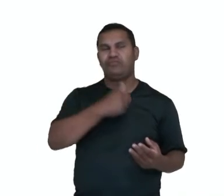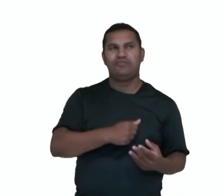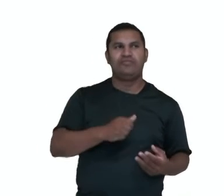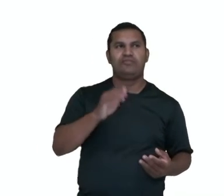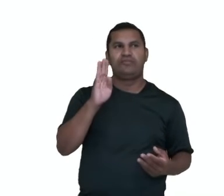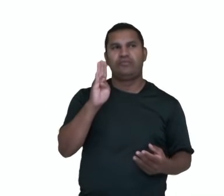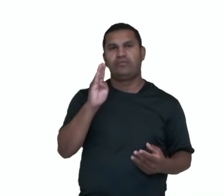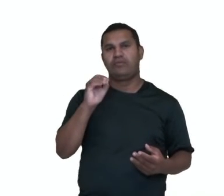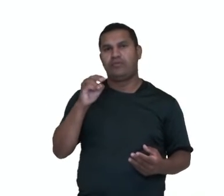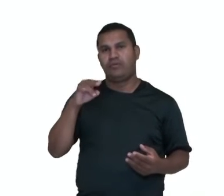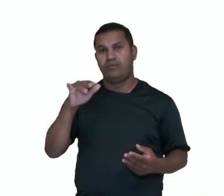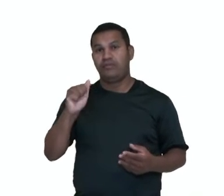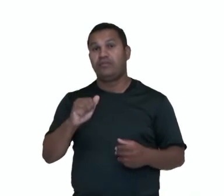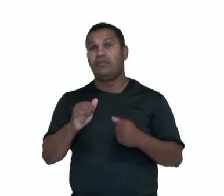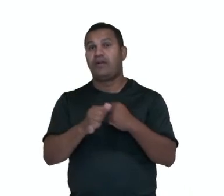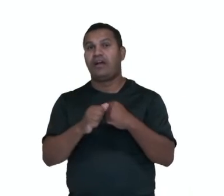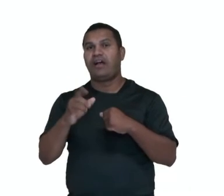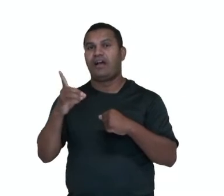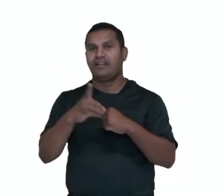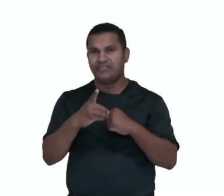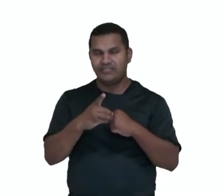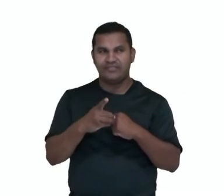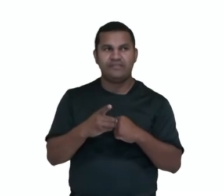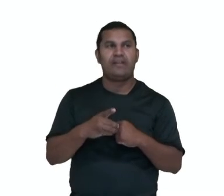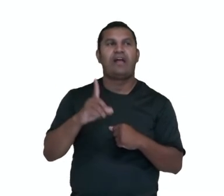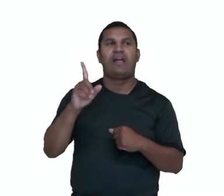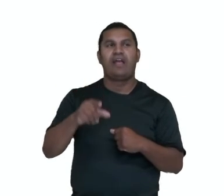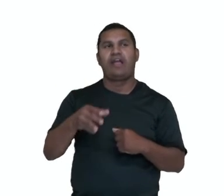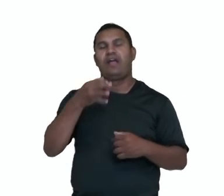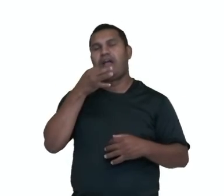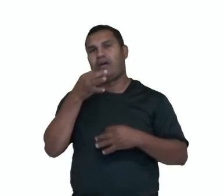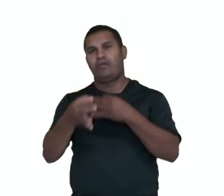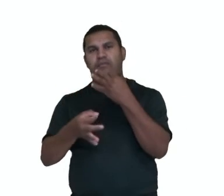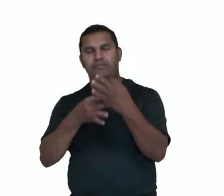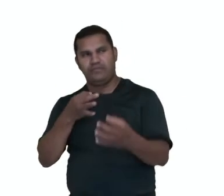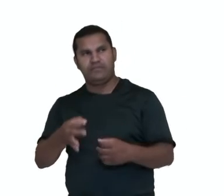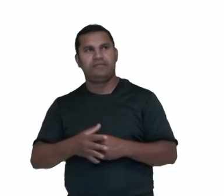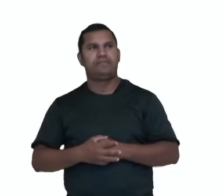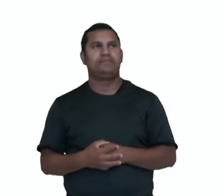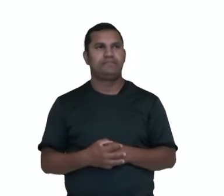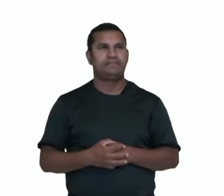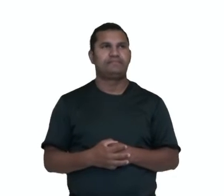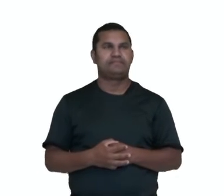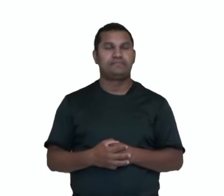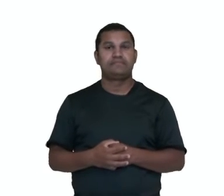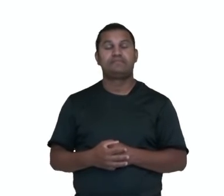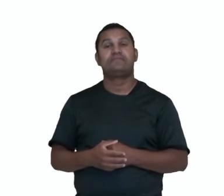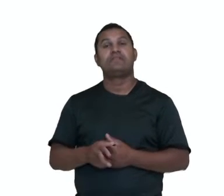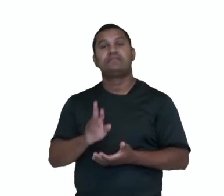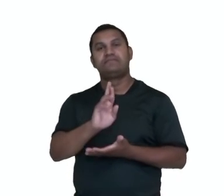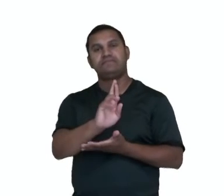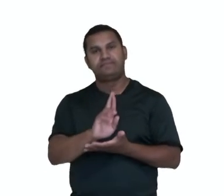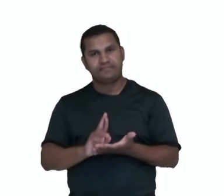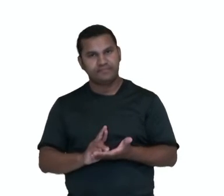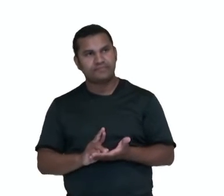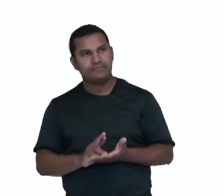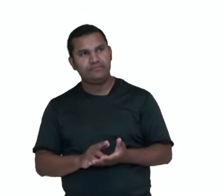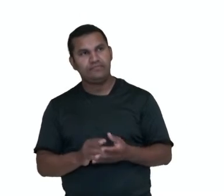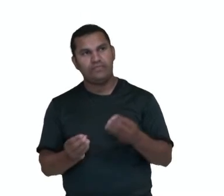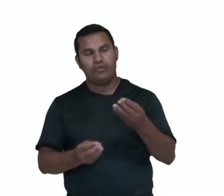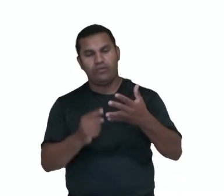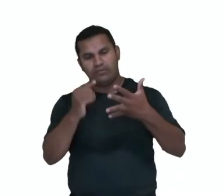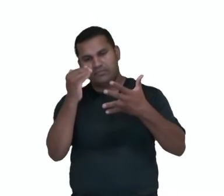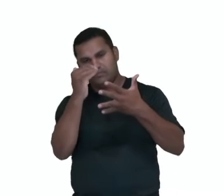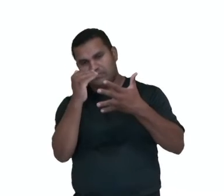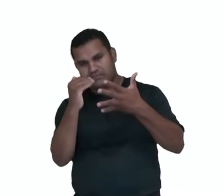usa adjetivos, nós temos opinião. Estrutura da resenha. Tanto resenha crítica quanto